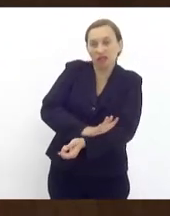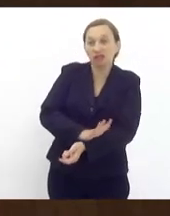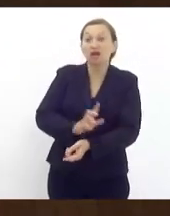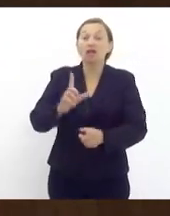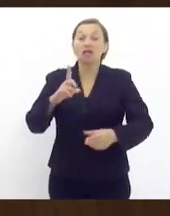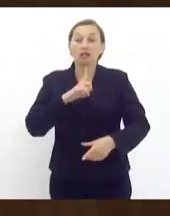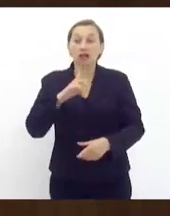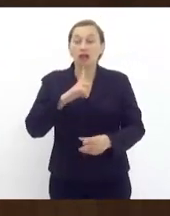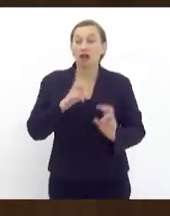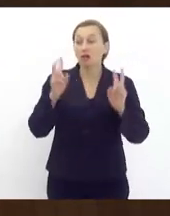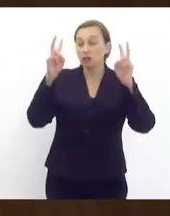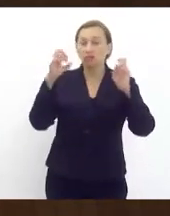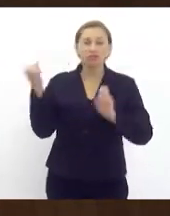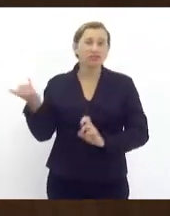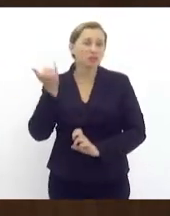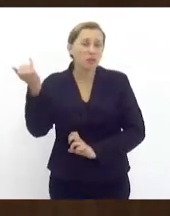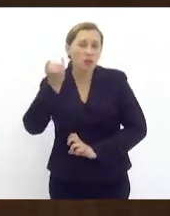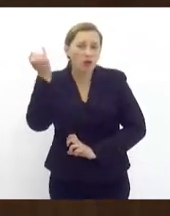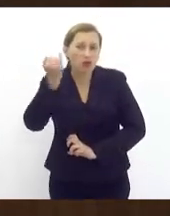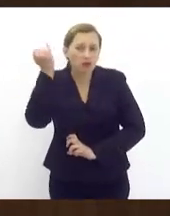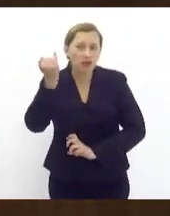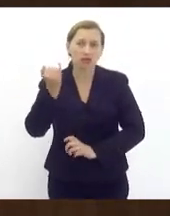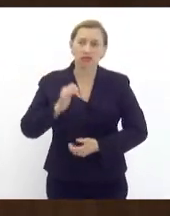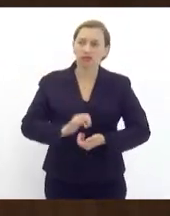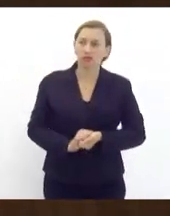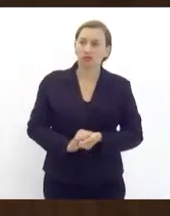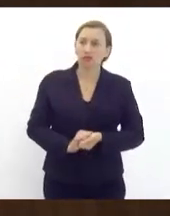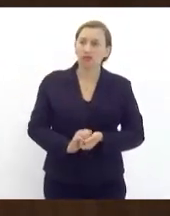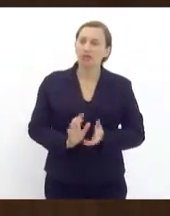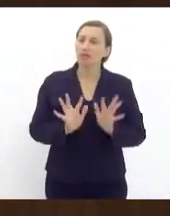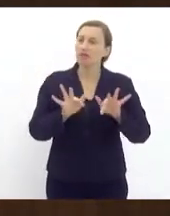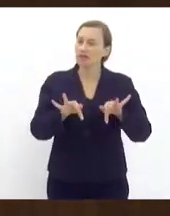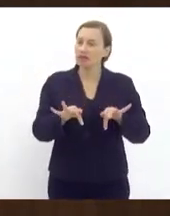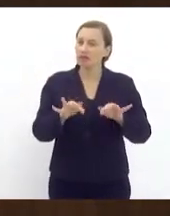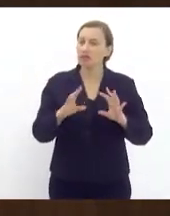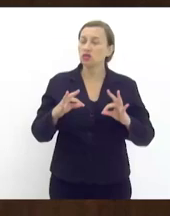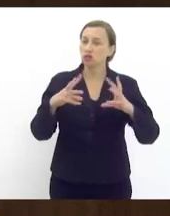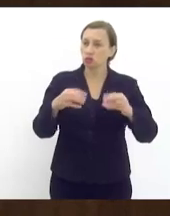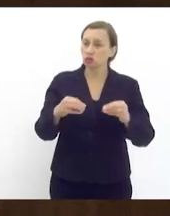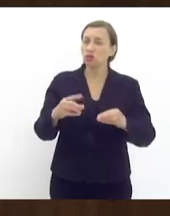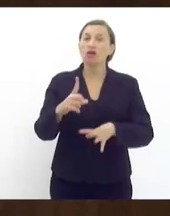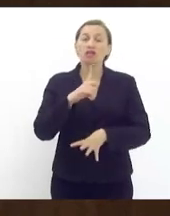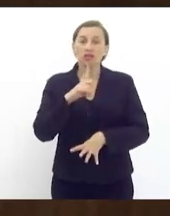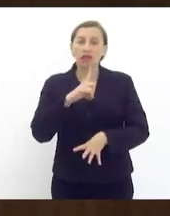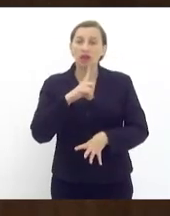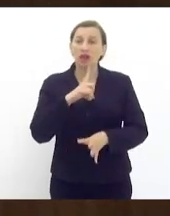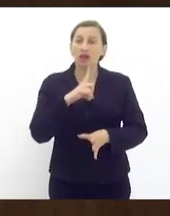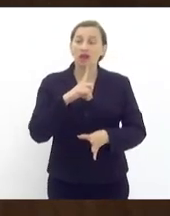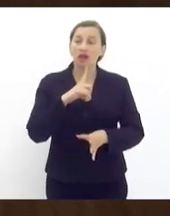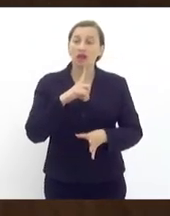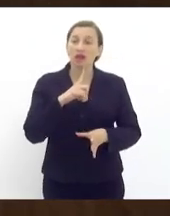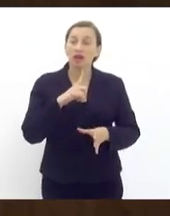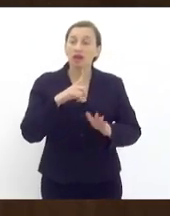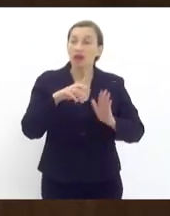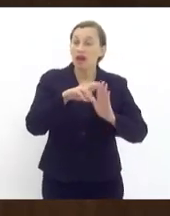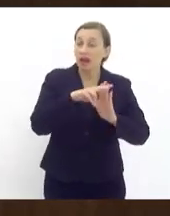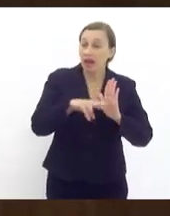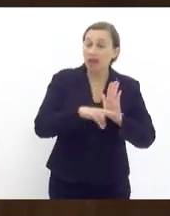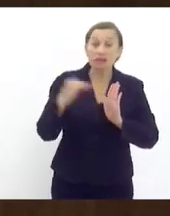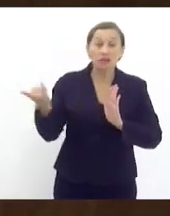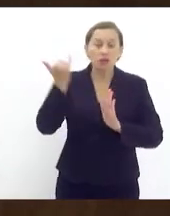importantes para encerramento das partidas existe medidas importantes no nosso projeto que